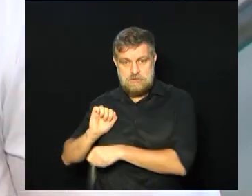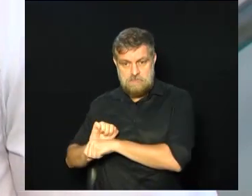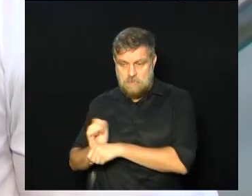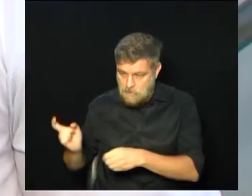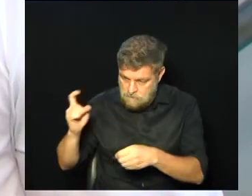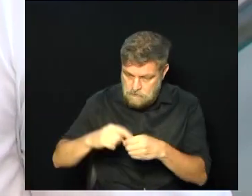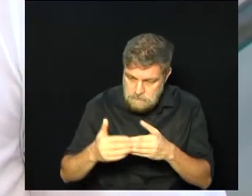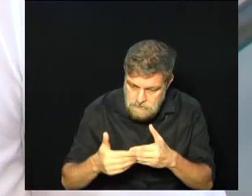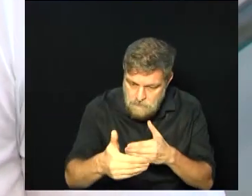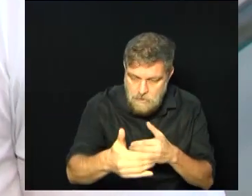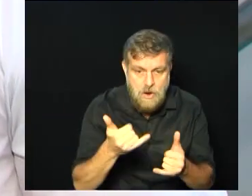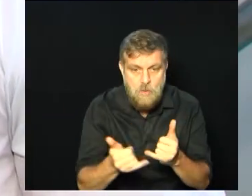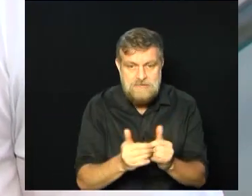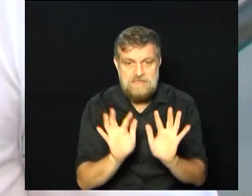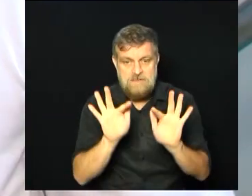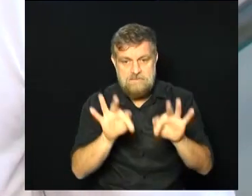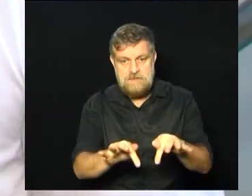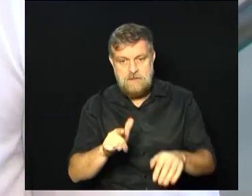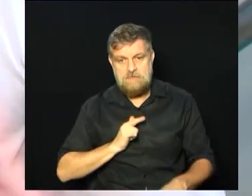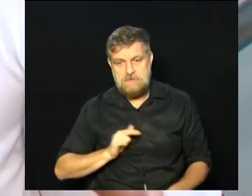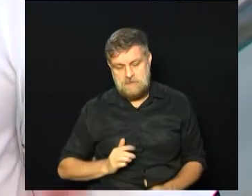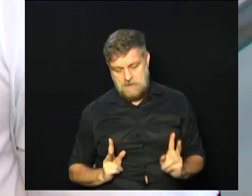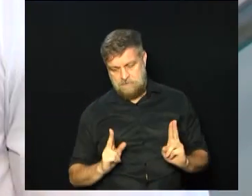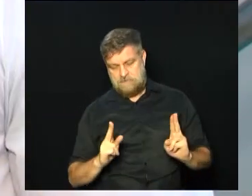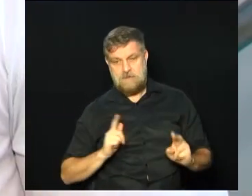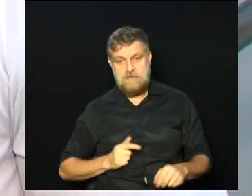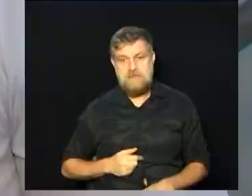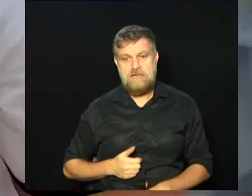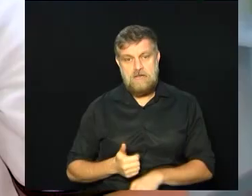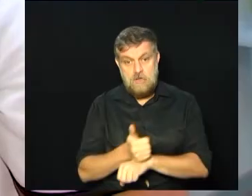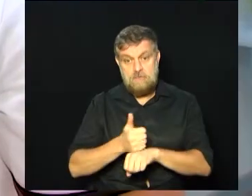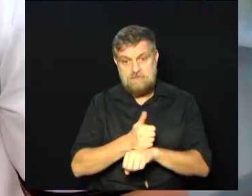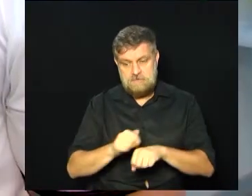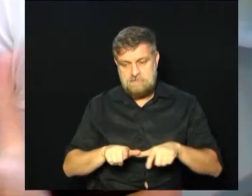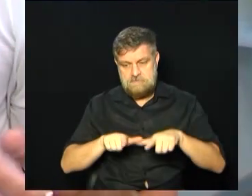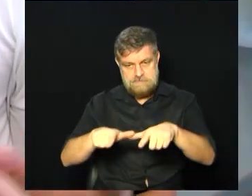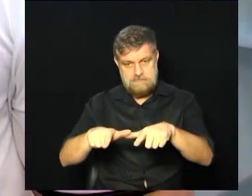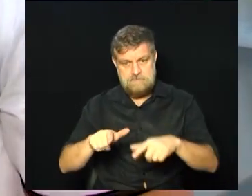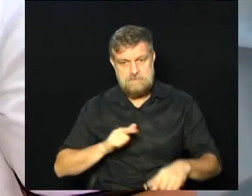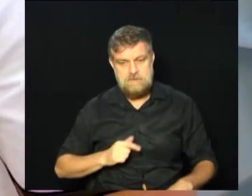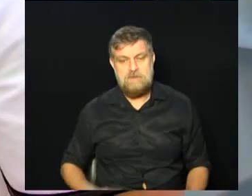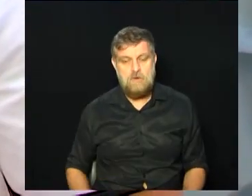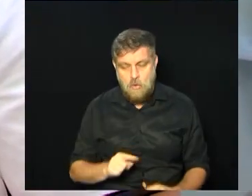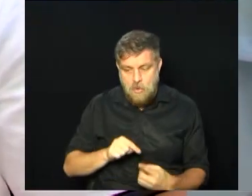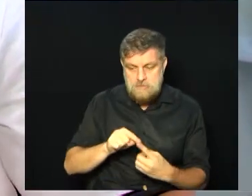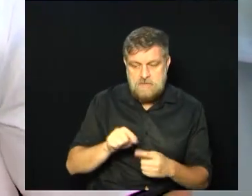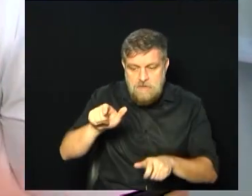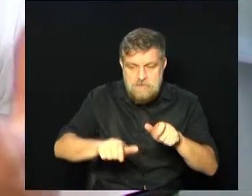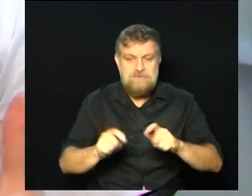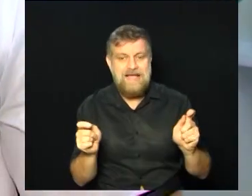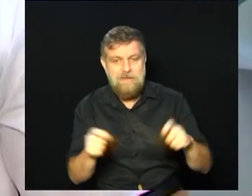na fase final, na terceira fase final da primeira etapa, que é a formação dos brigadistas. O objetivo é a gente possuir pessoas